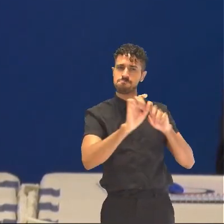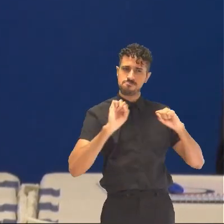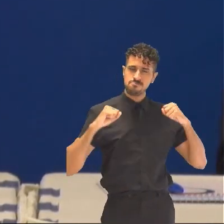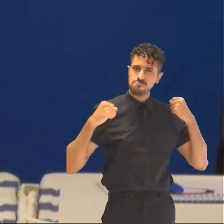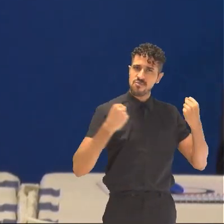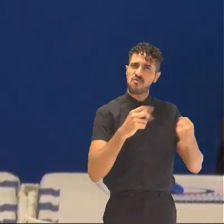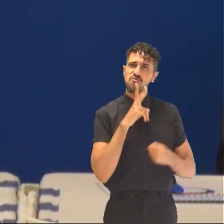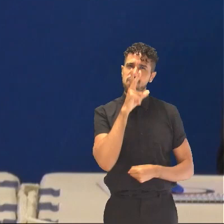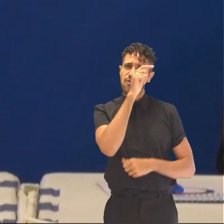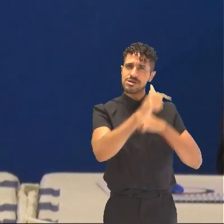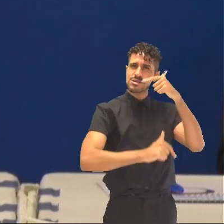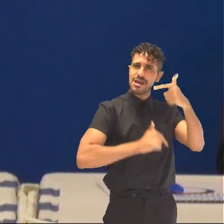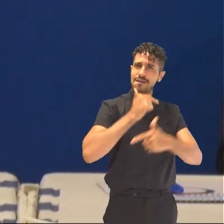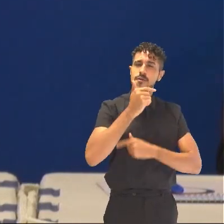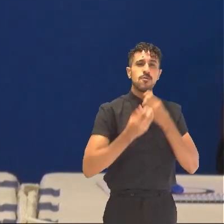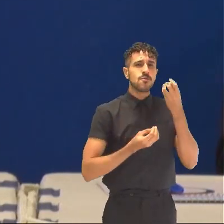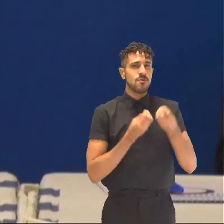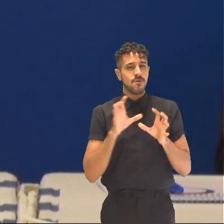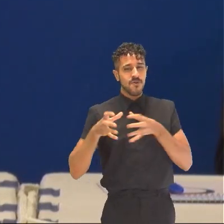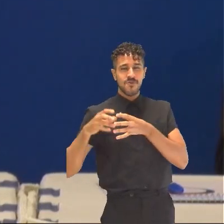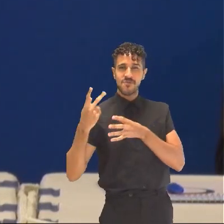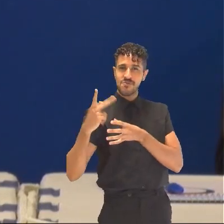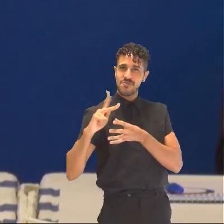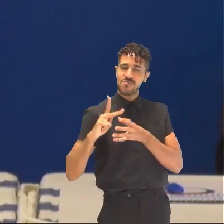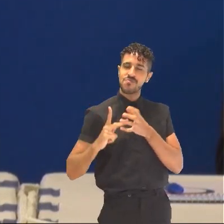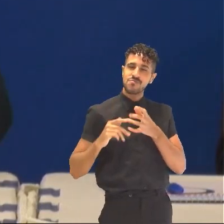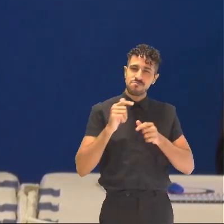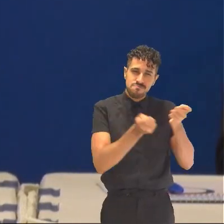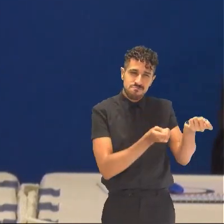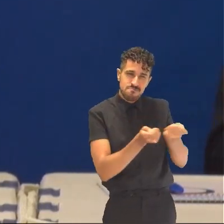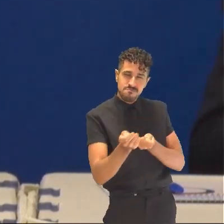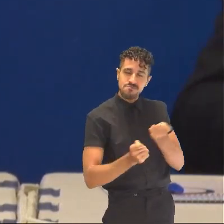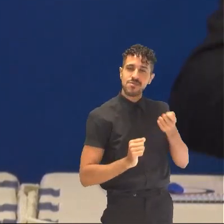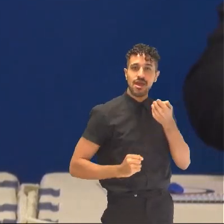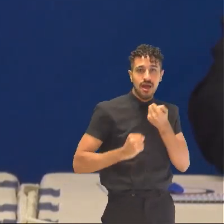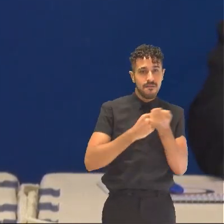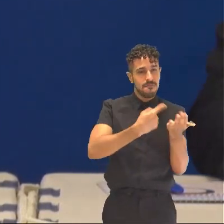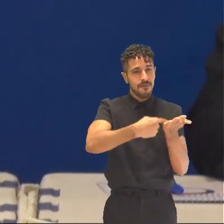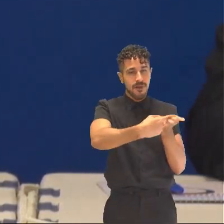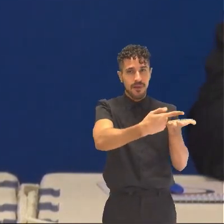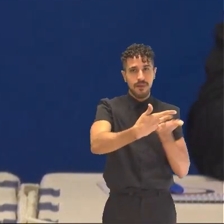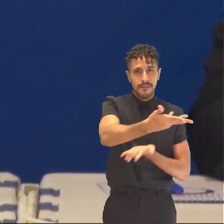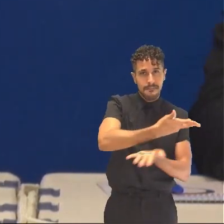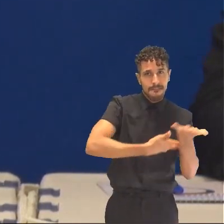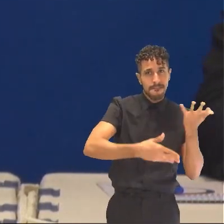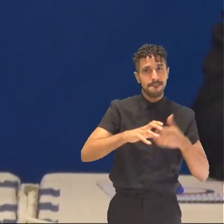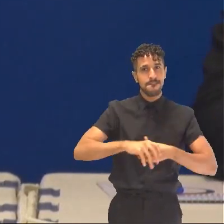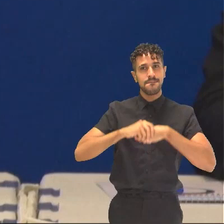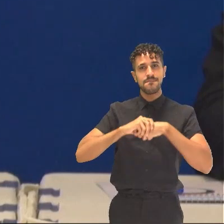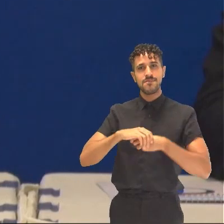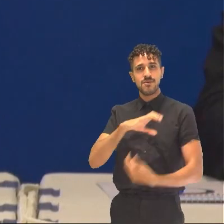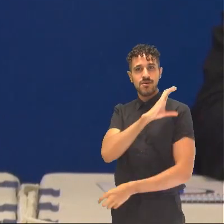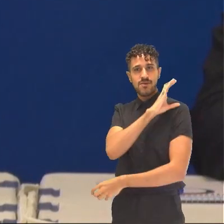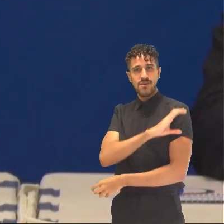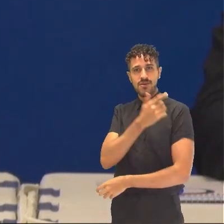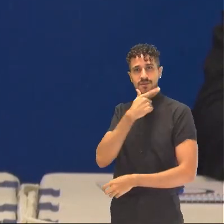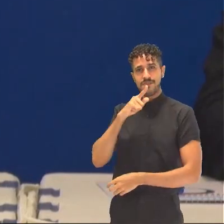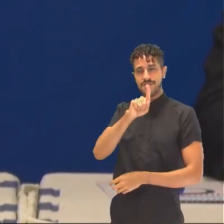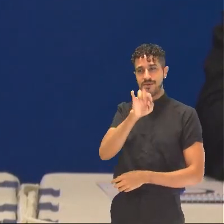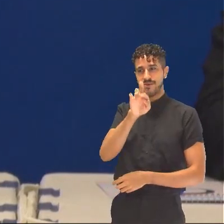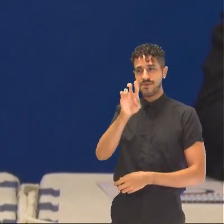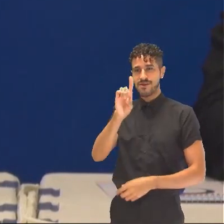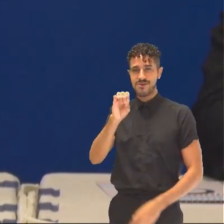empenhado muito, por meio de sua equipe, na condução desse acordo. Cumprimento meu coordenador,